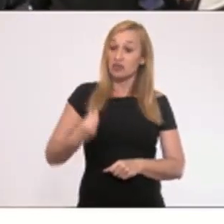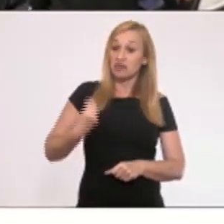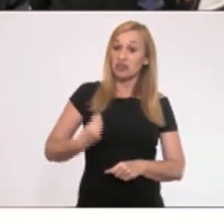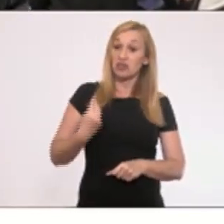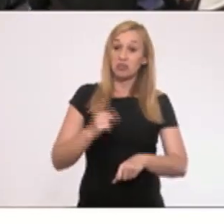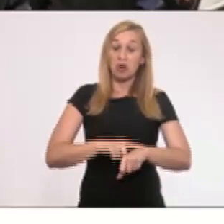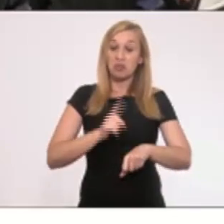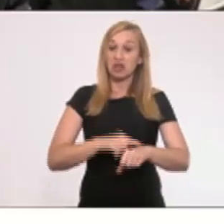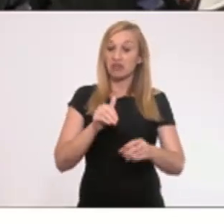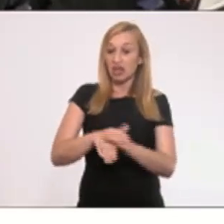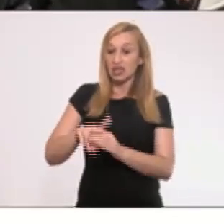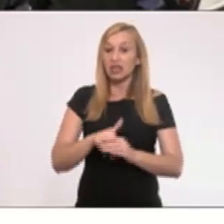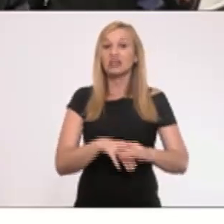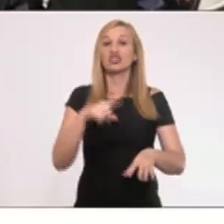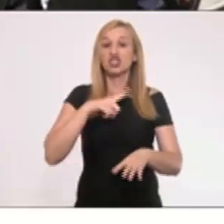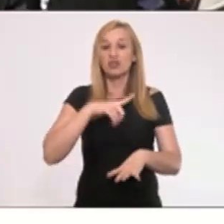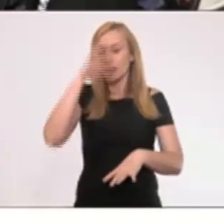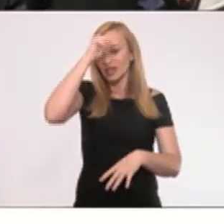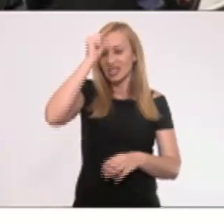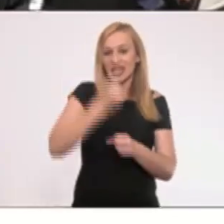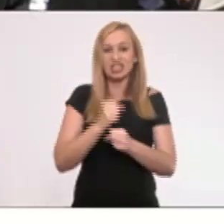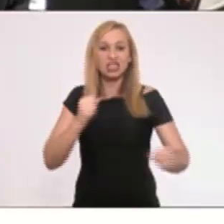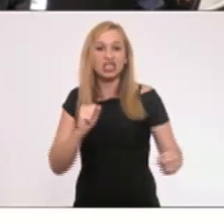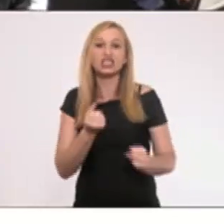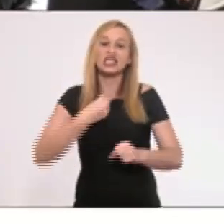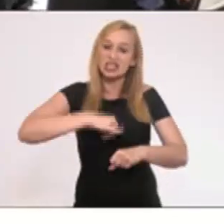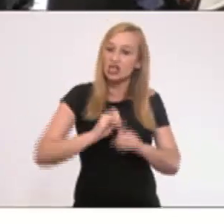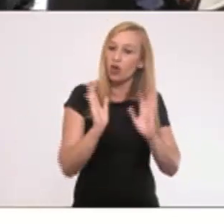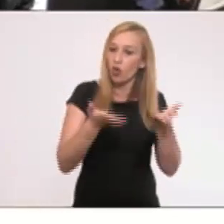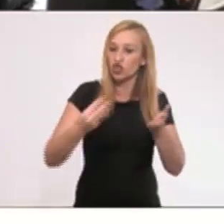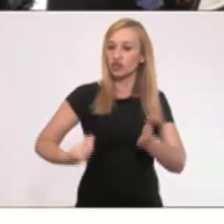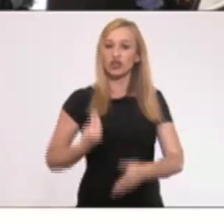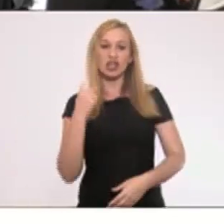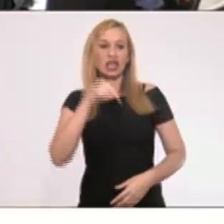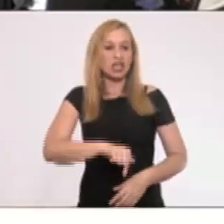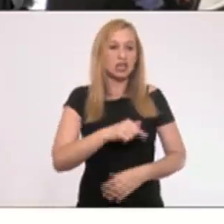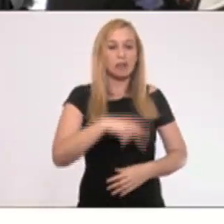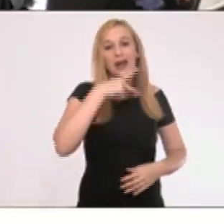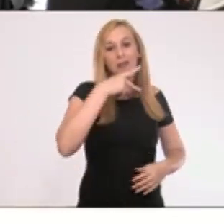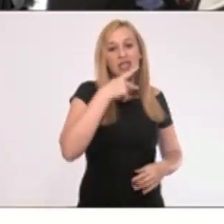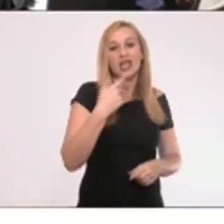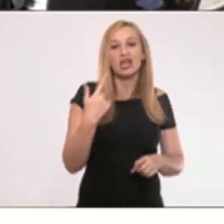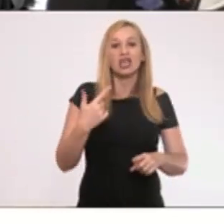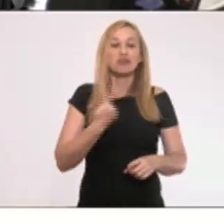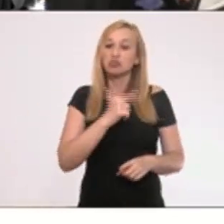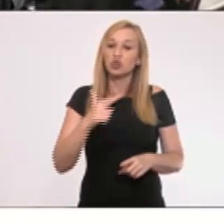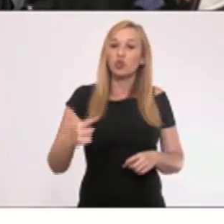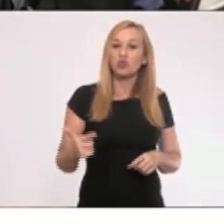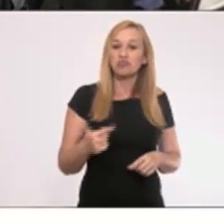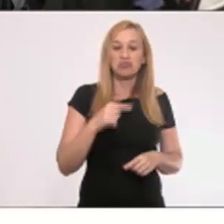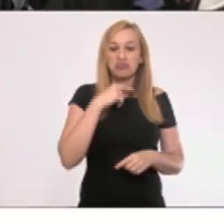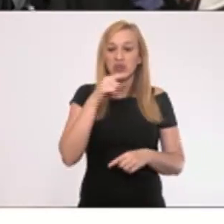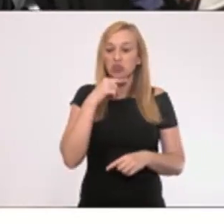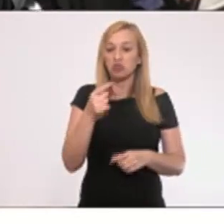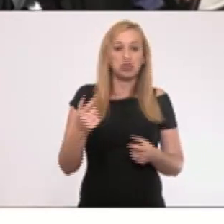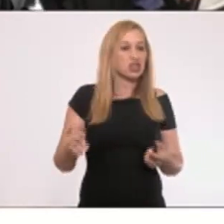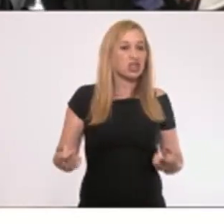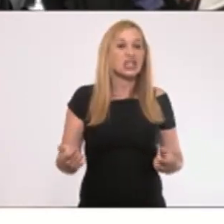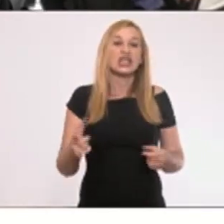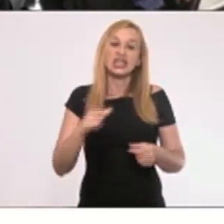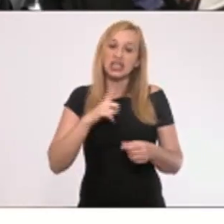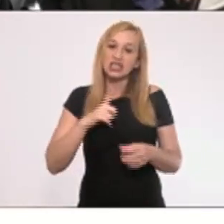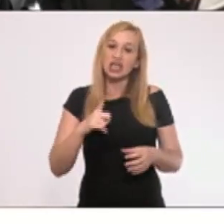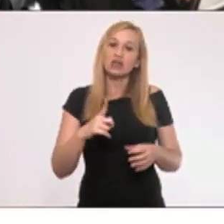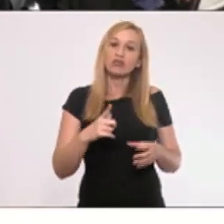tive uma grande aprendizagem. E se hoje estou aqui no Parlamento, eu não tenho dúvidas de que há uma